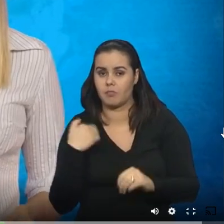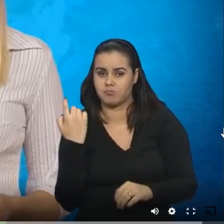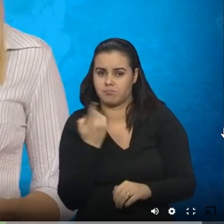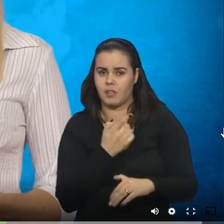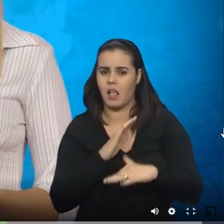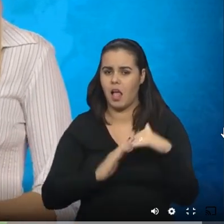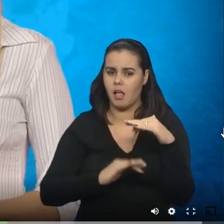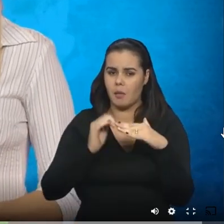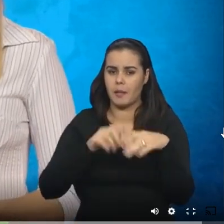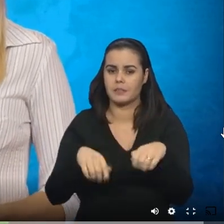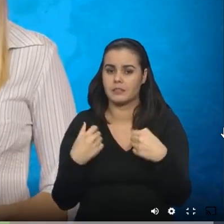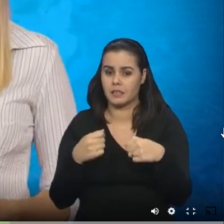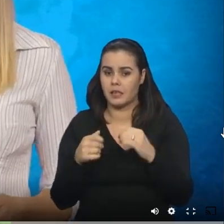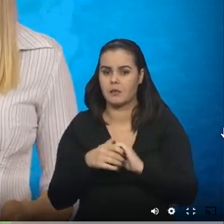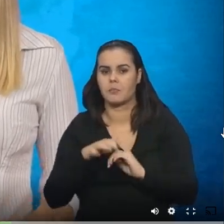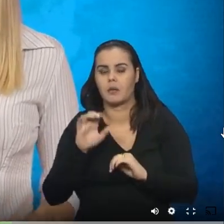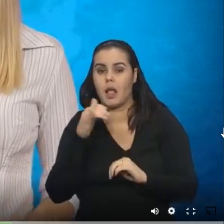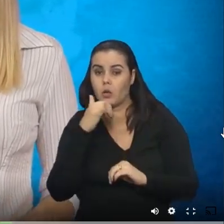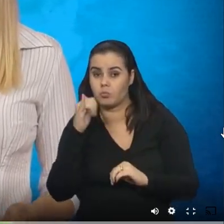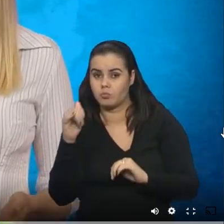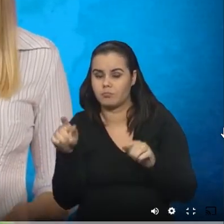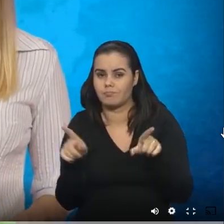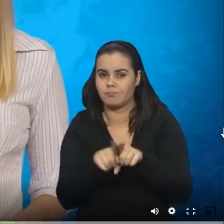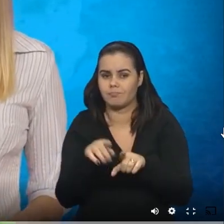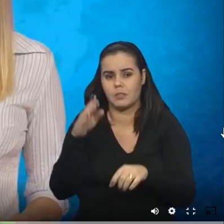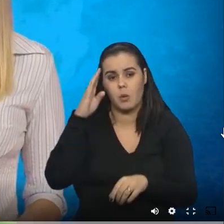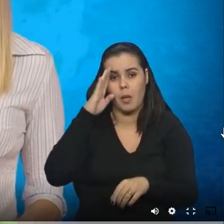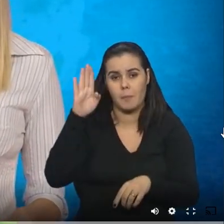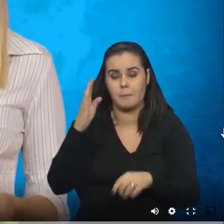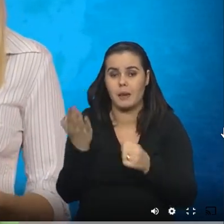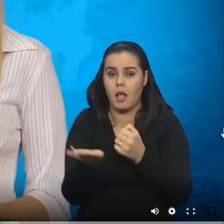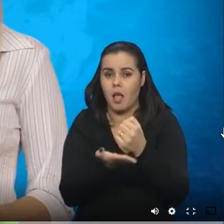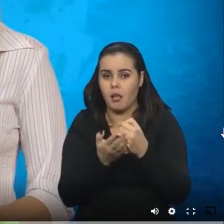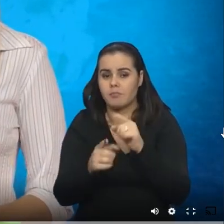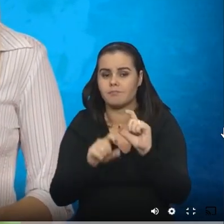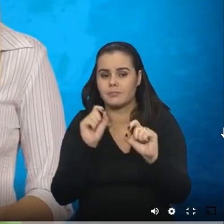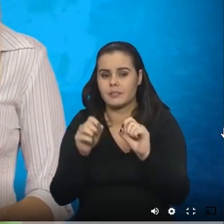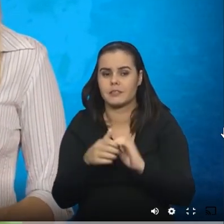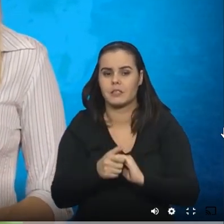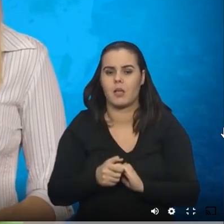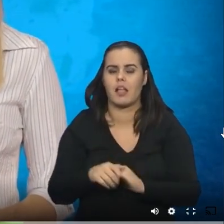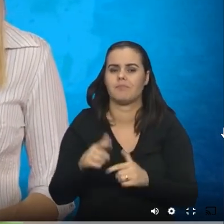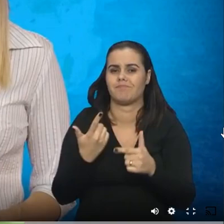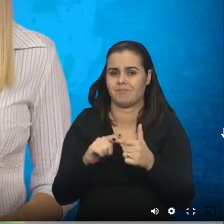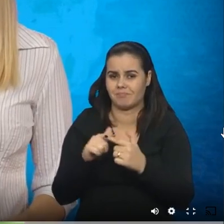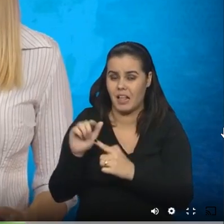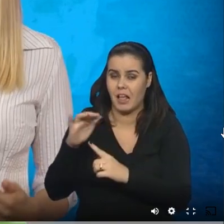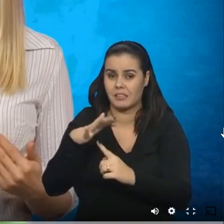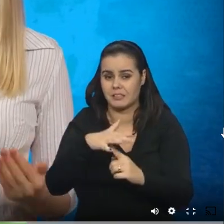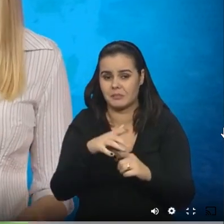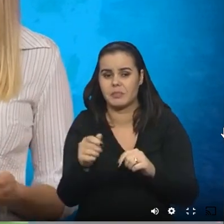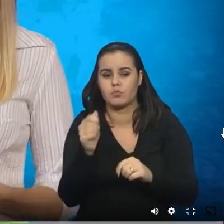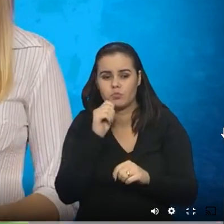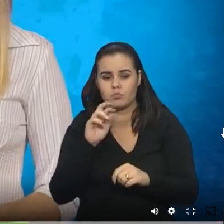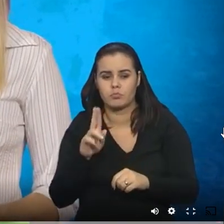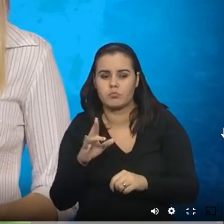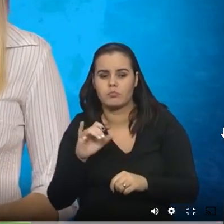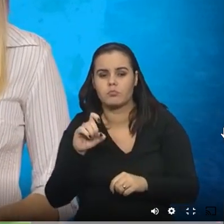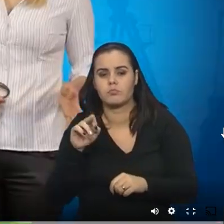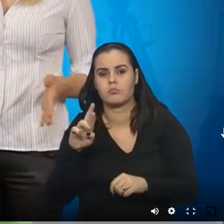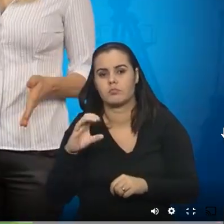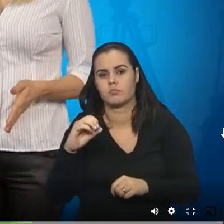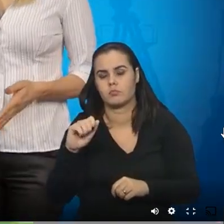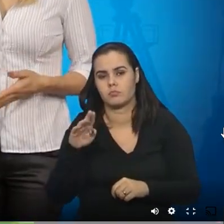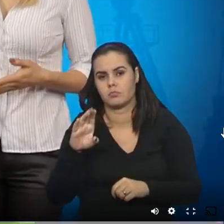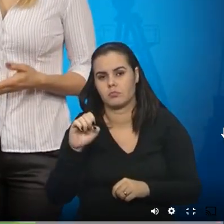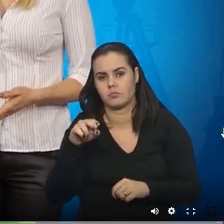precisam de recursos energéticos e a principal fonte deles, apesar dos impactos ambientais, ainda são os hidrocarbonetos.